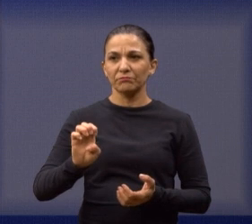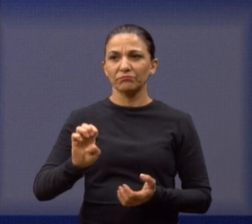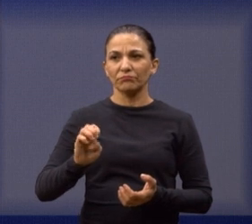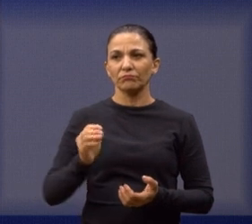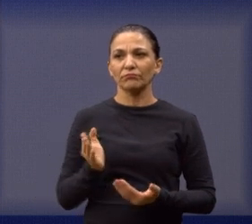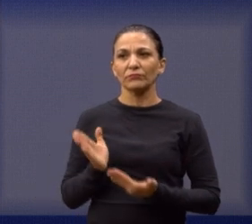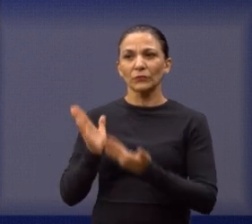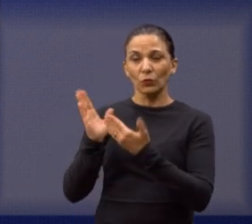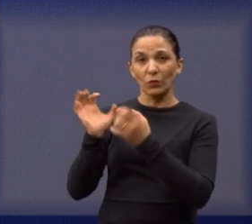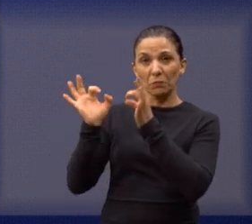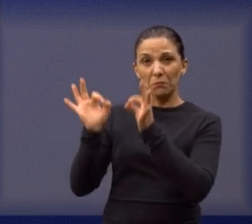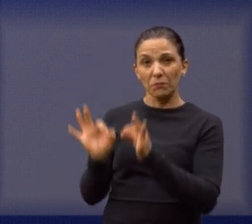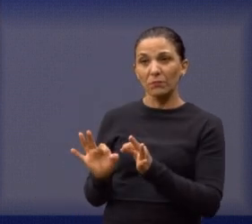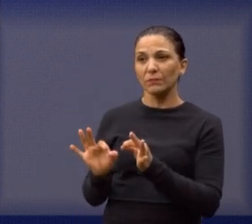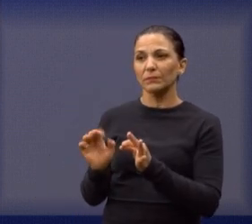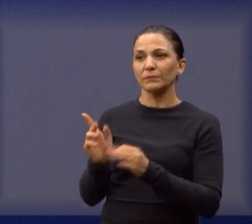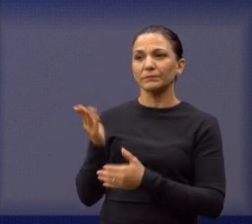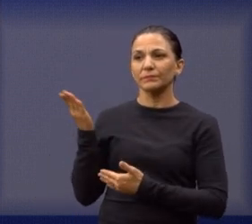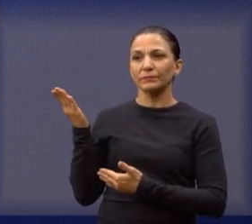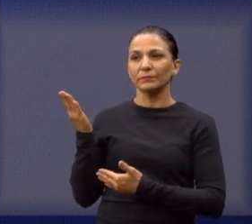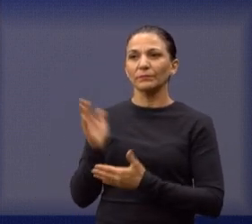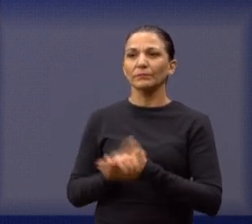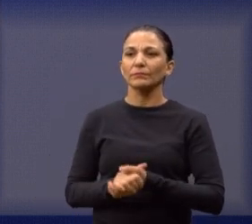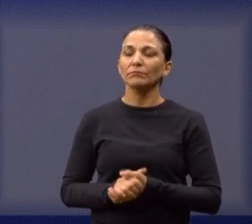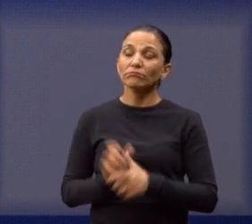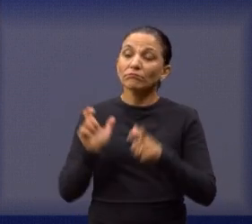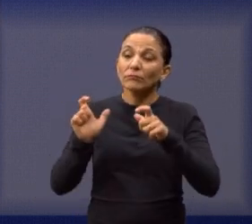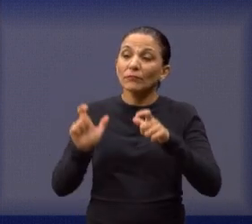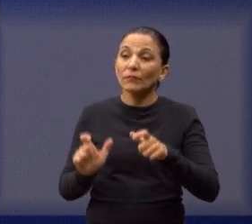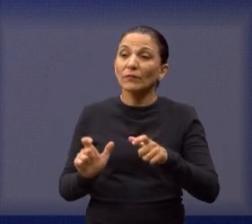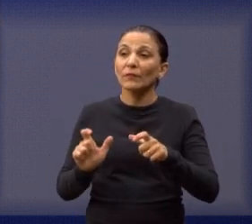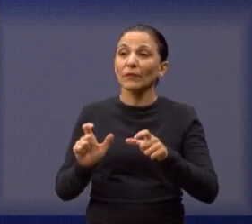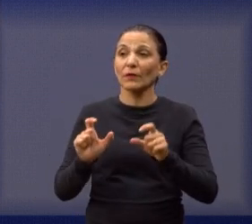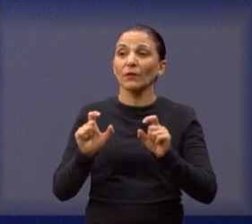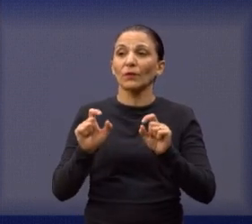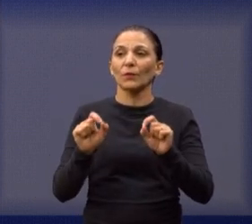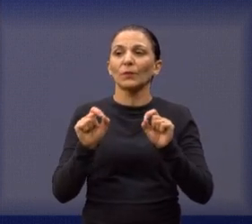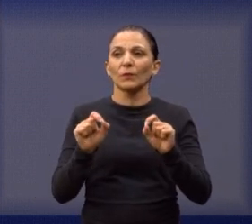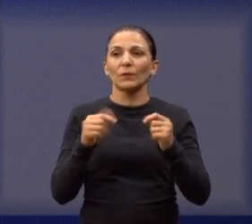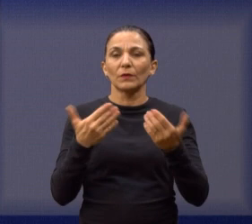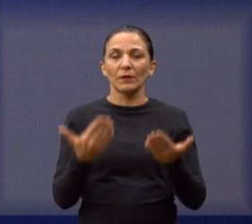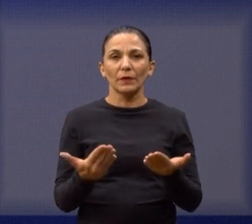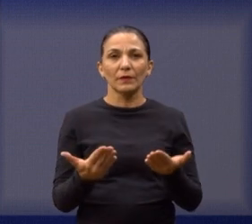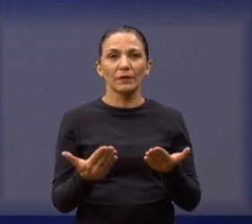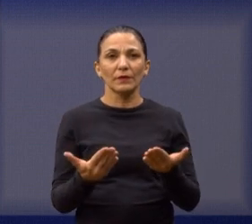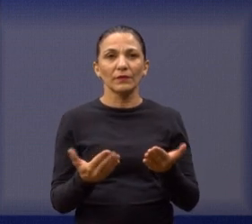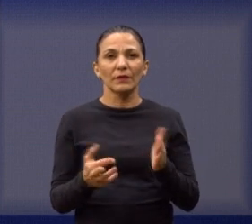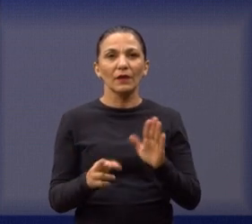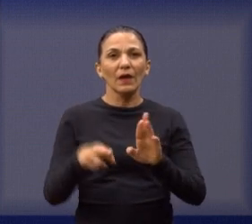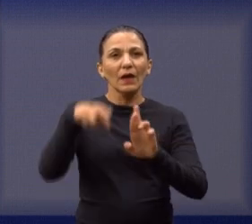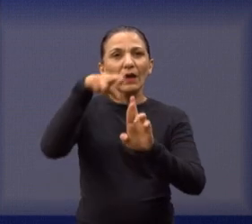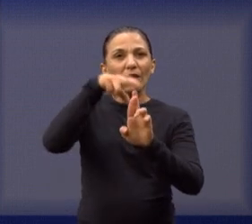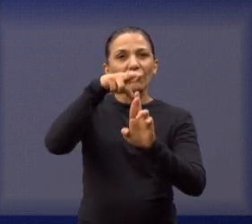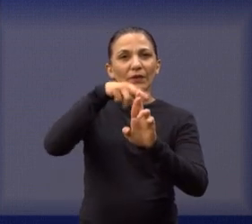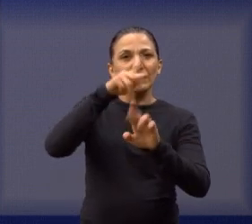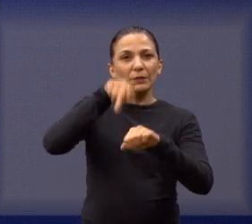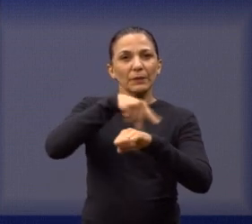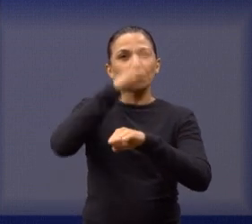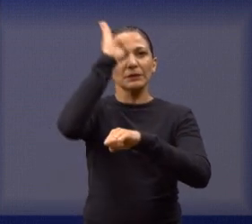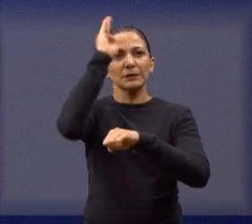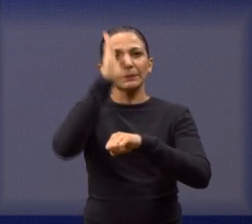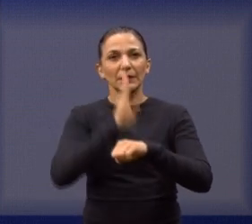buco-faciais você de Face você de face né Vereador Rafael é referência em todo o Brasil